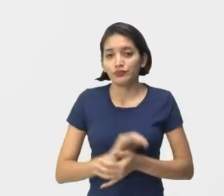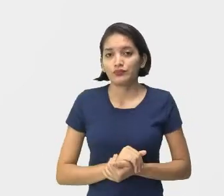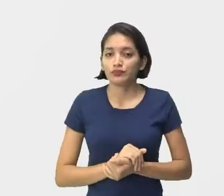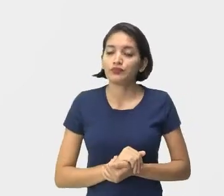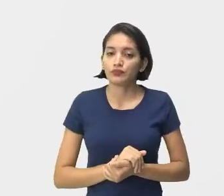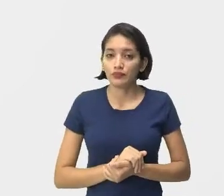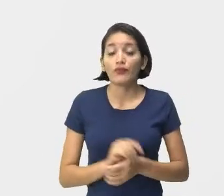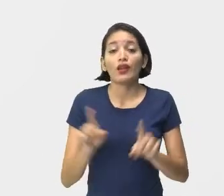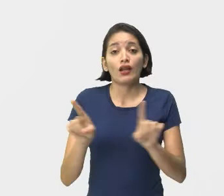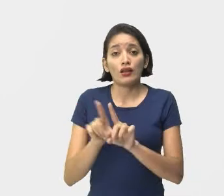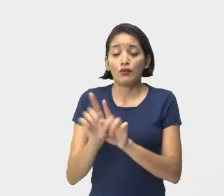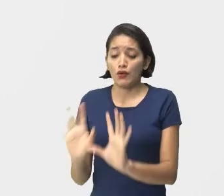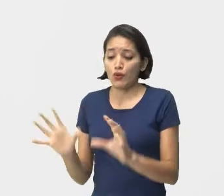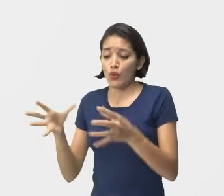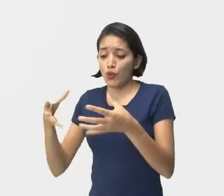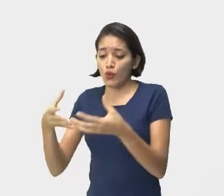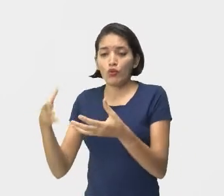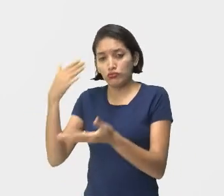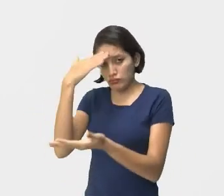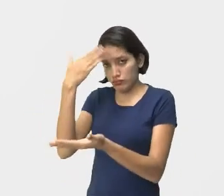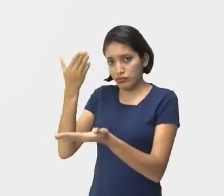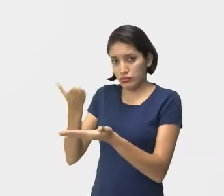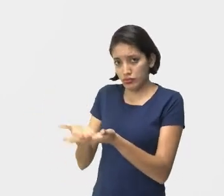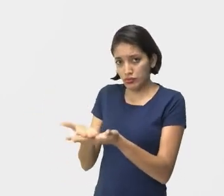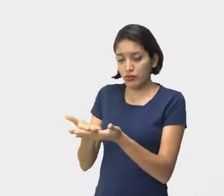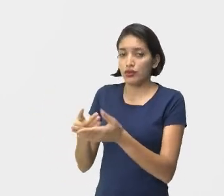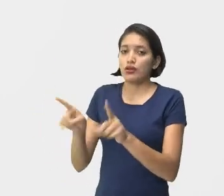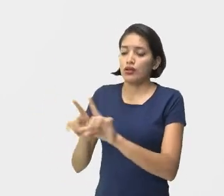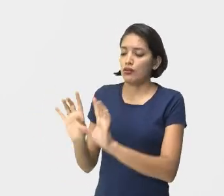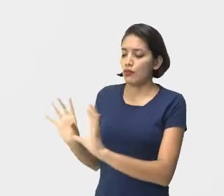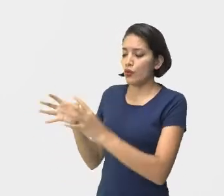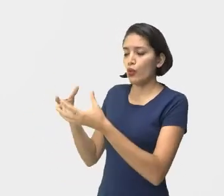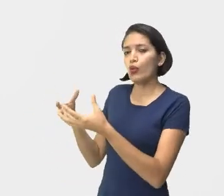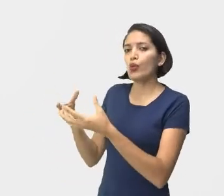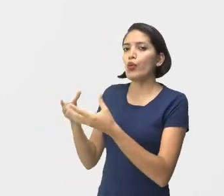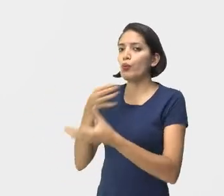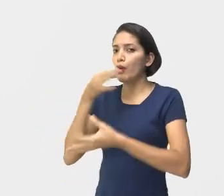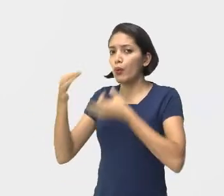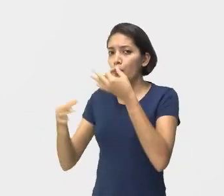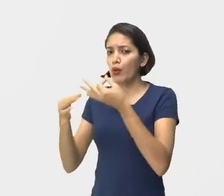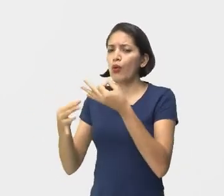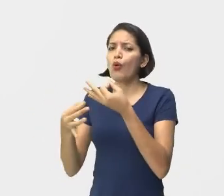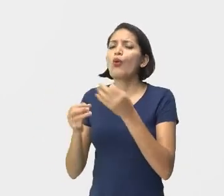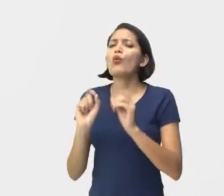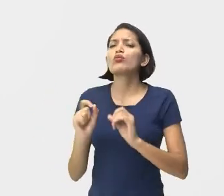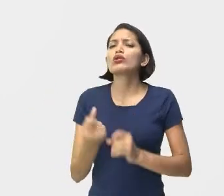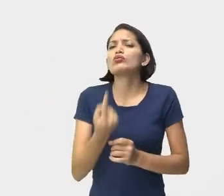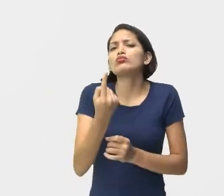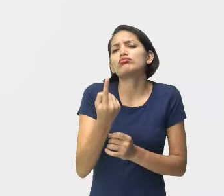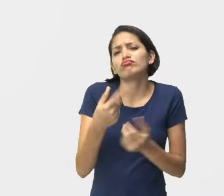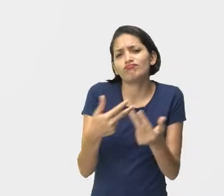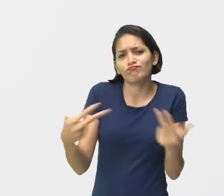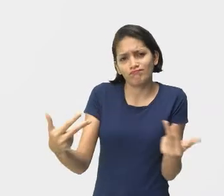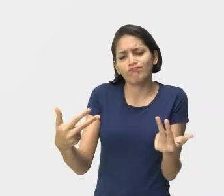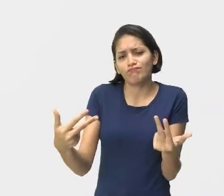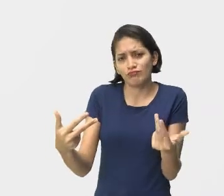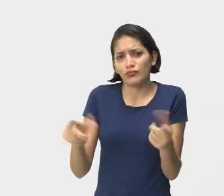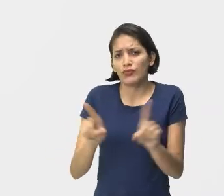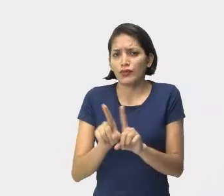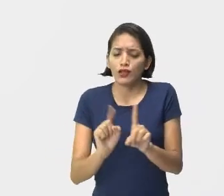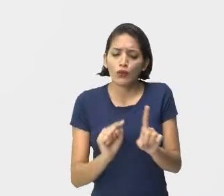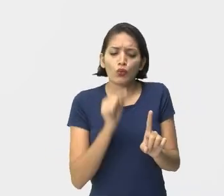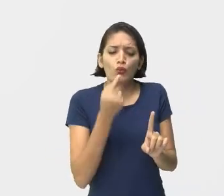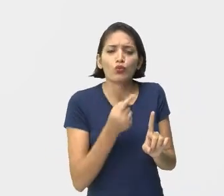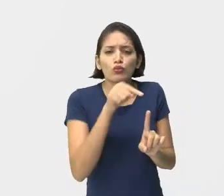um conjunto de crenças e de opiniões sobre alguma coisa, sobre algum